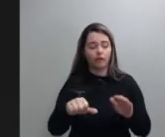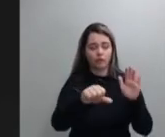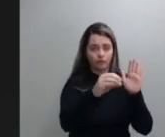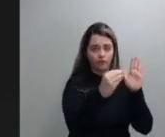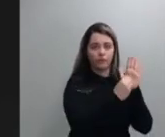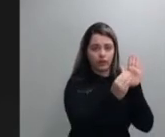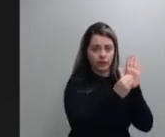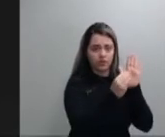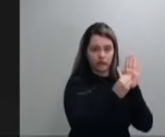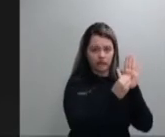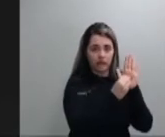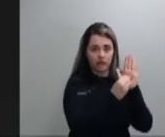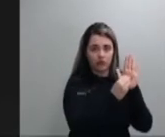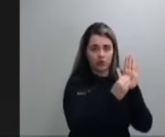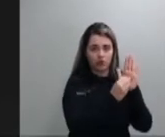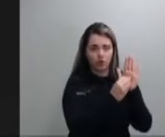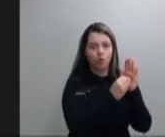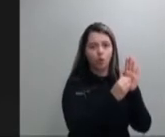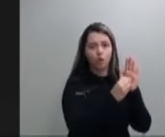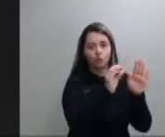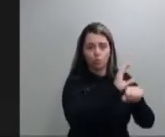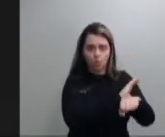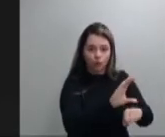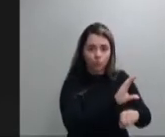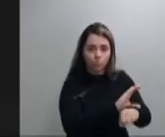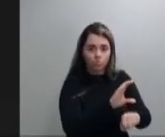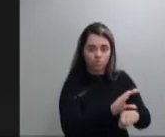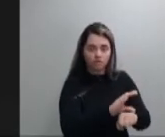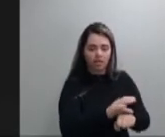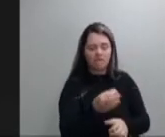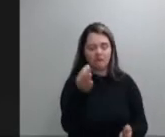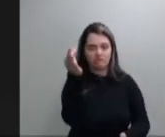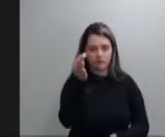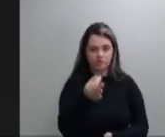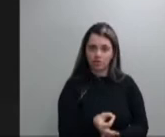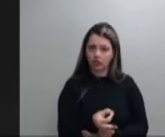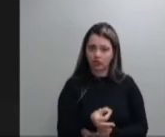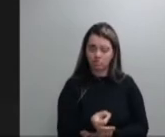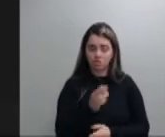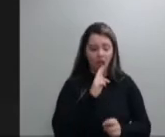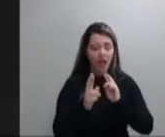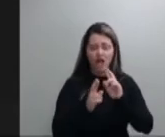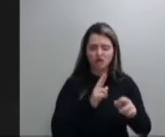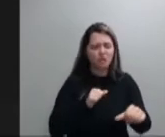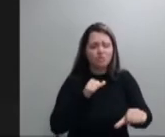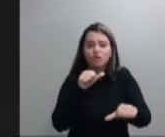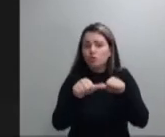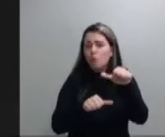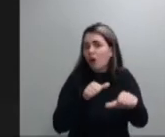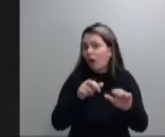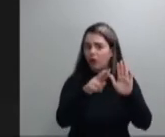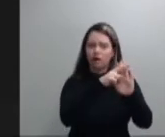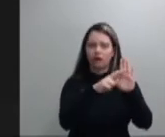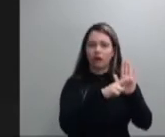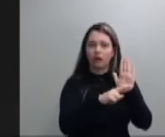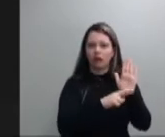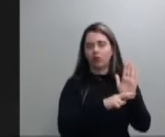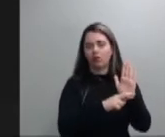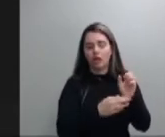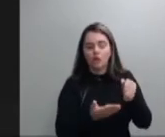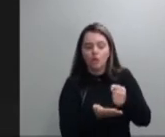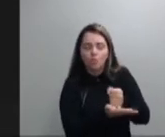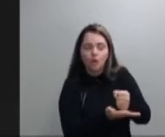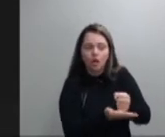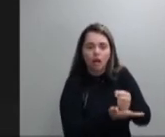comissão porque estava omisso o edital essa data estava correta resolve a comissão mudar a regra e estabelecer uma